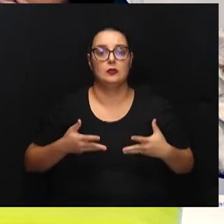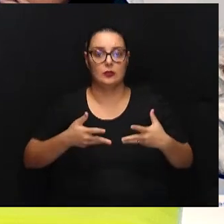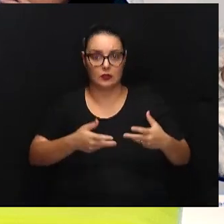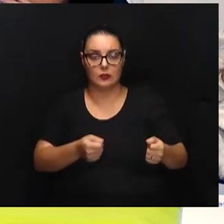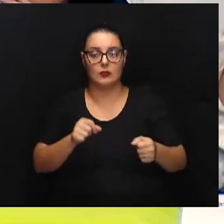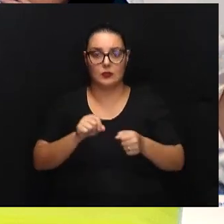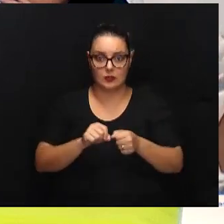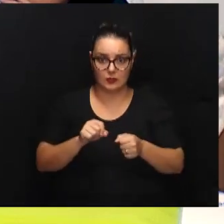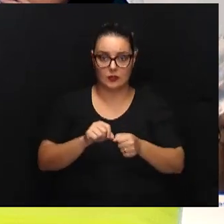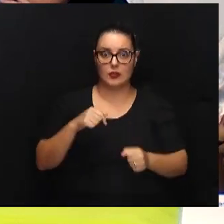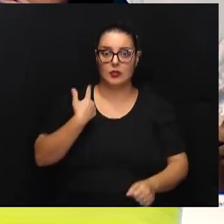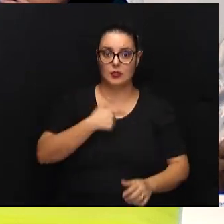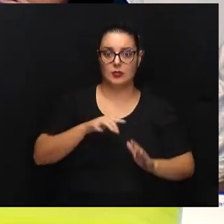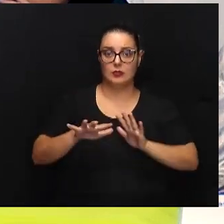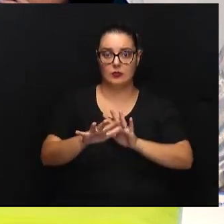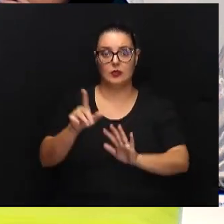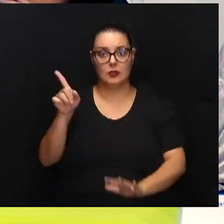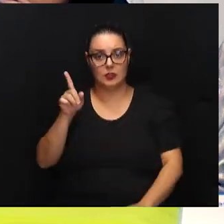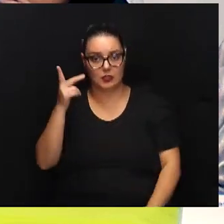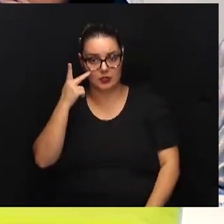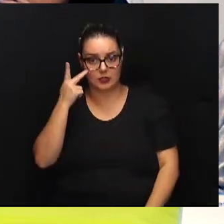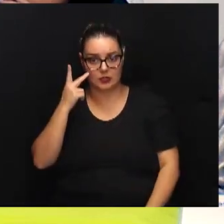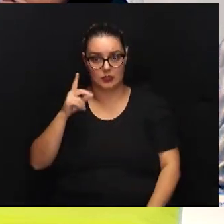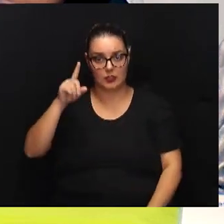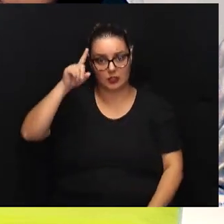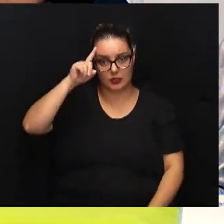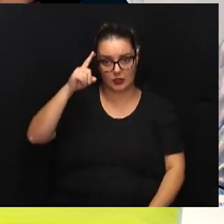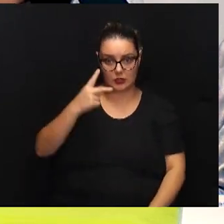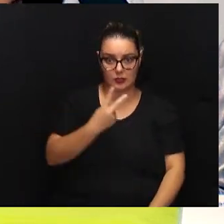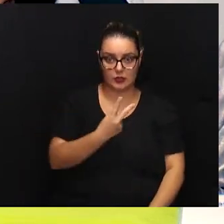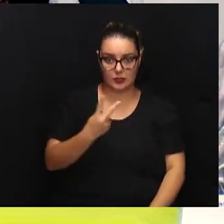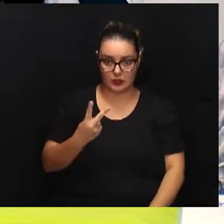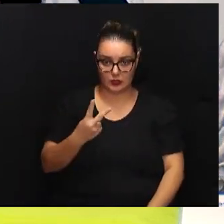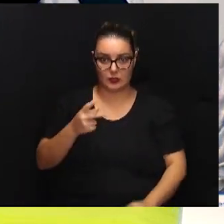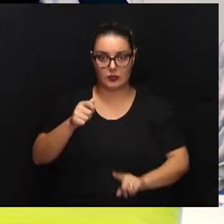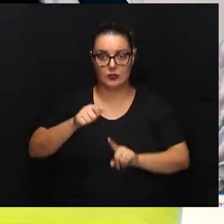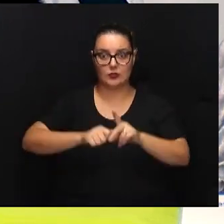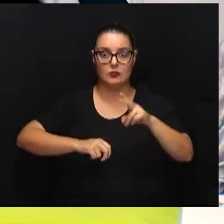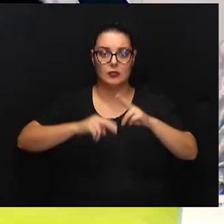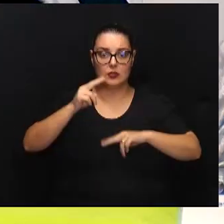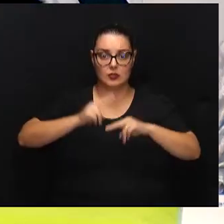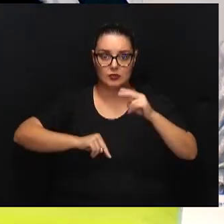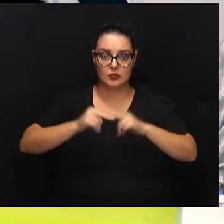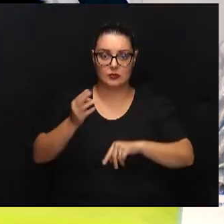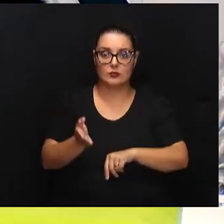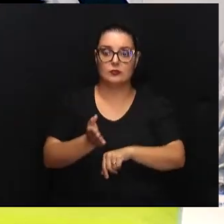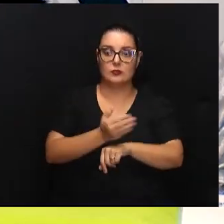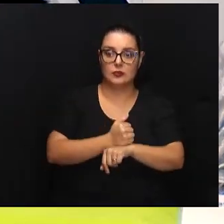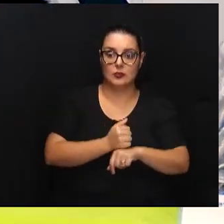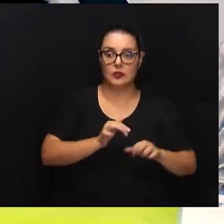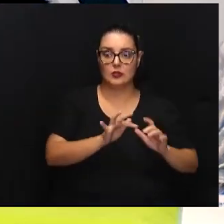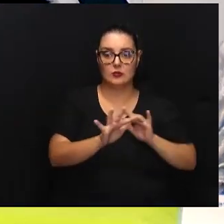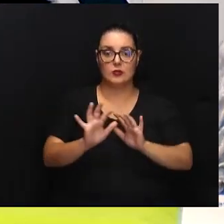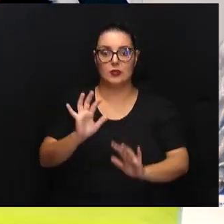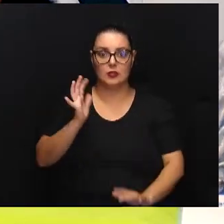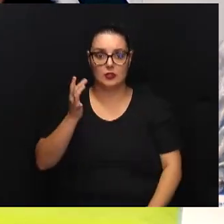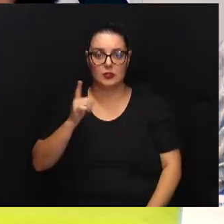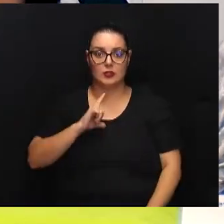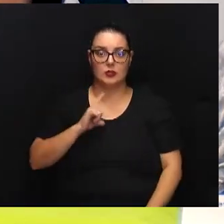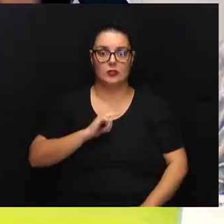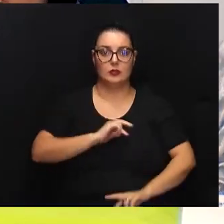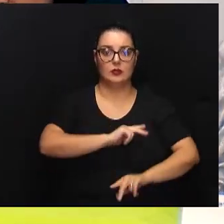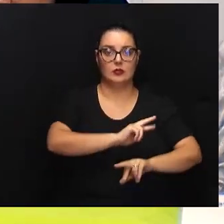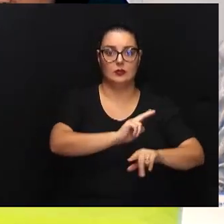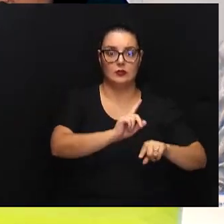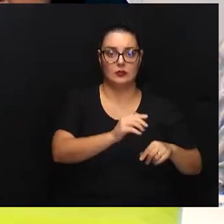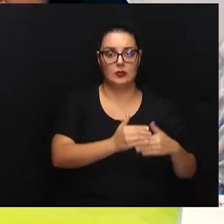vai ser no dia 22 de junho, mas antes da parada acontecer, tem uma série de processos aí,